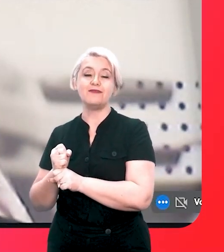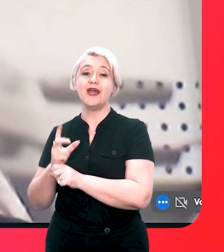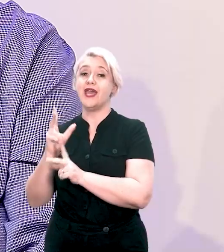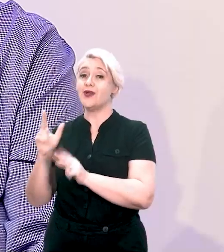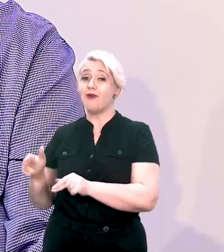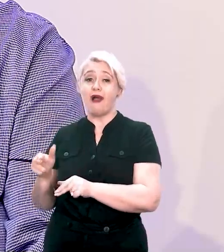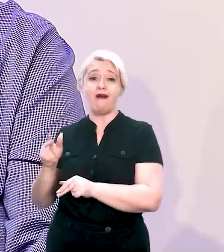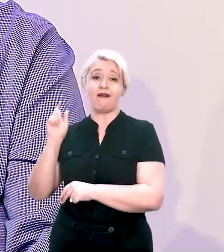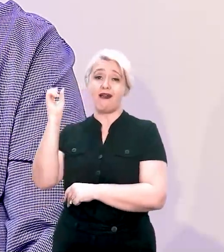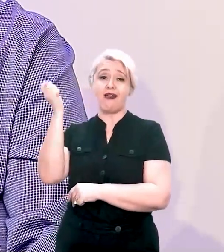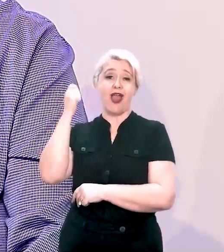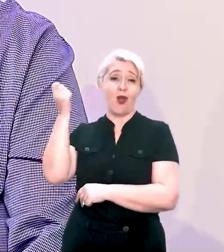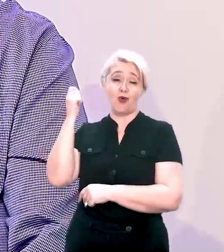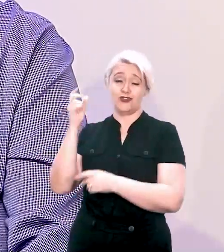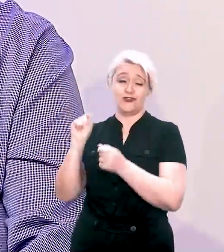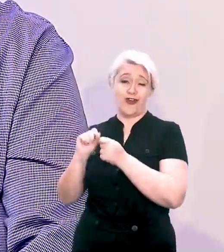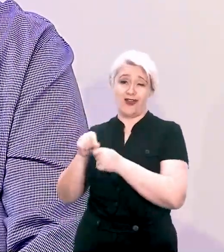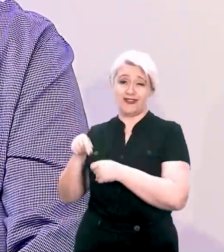fazem.